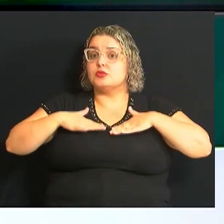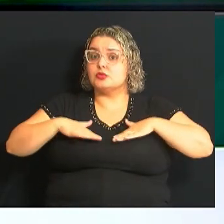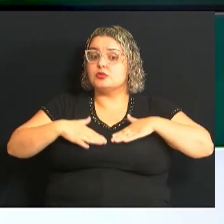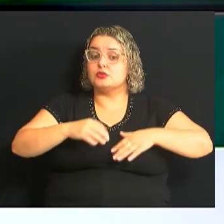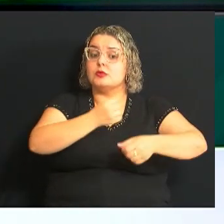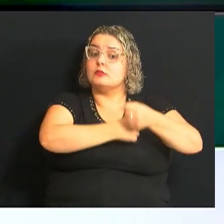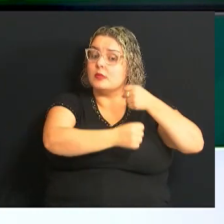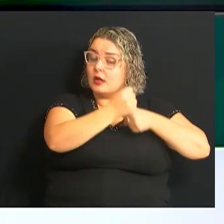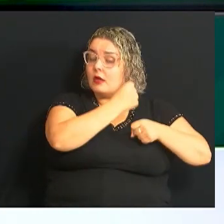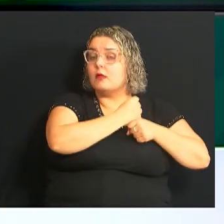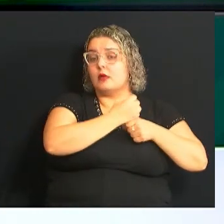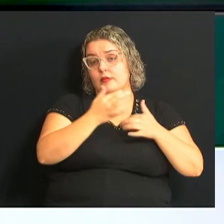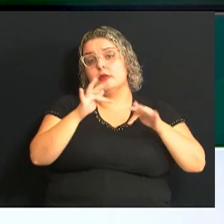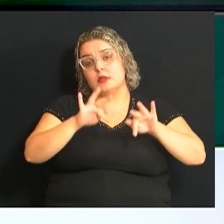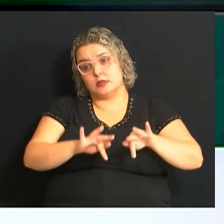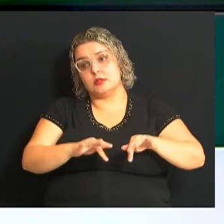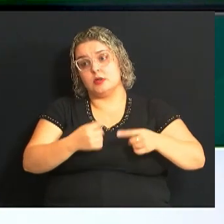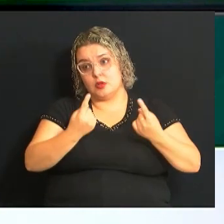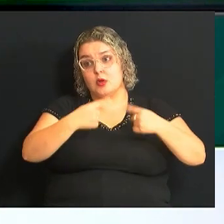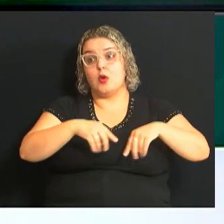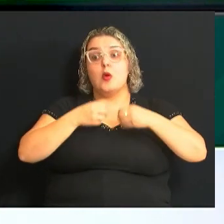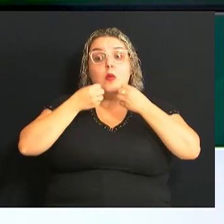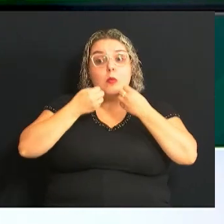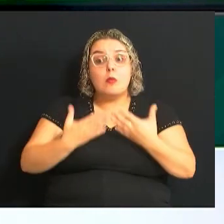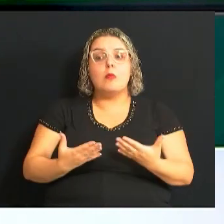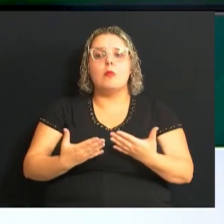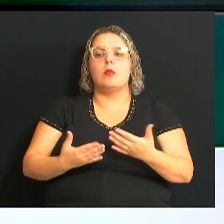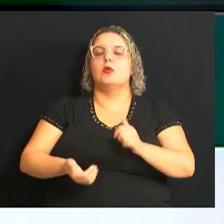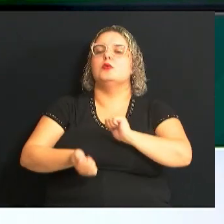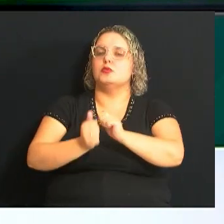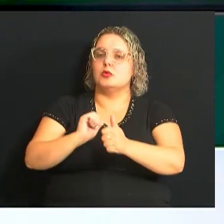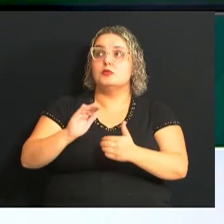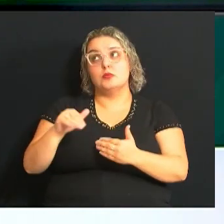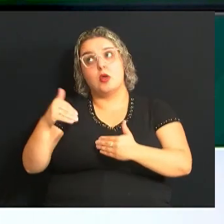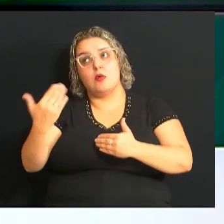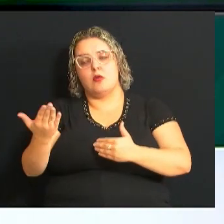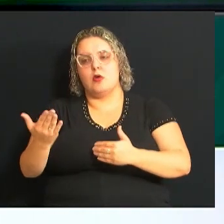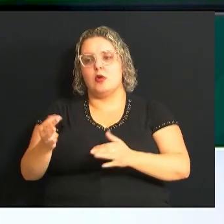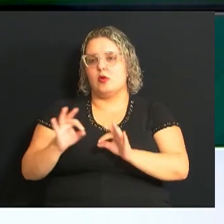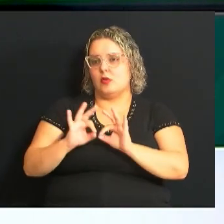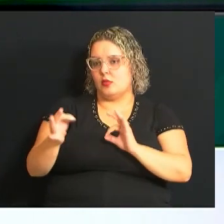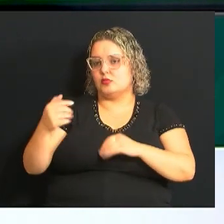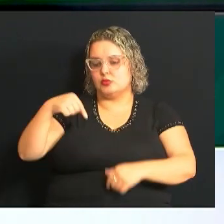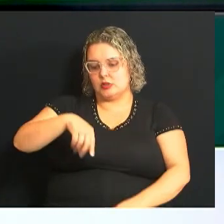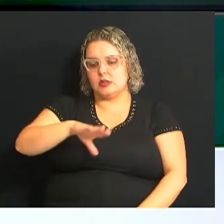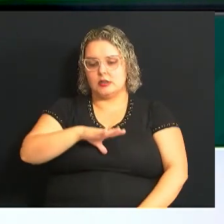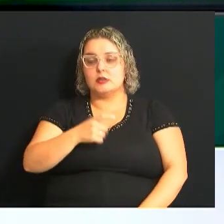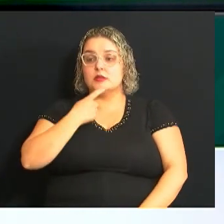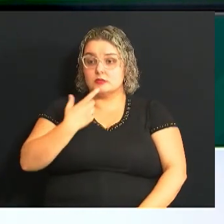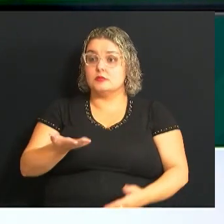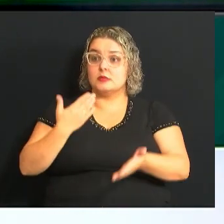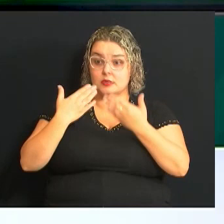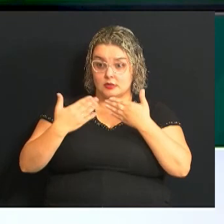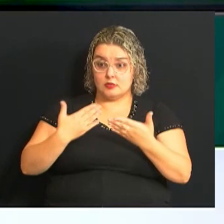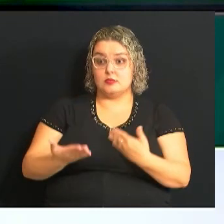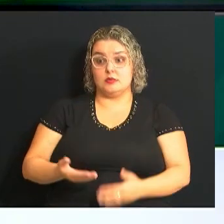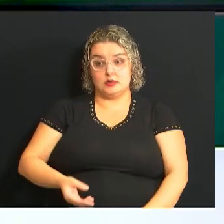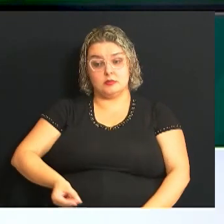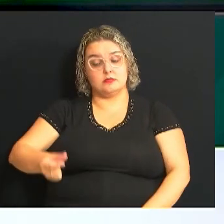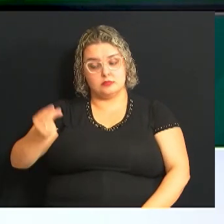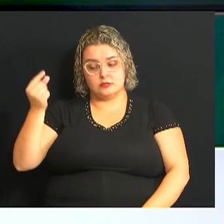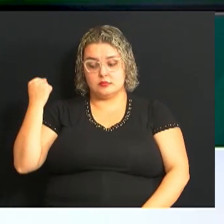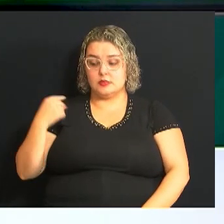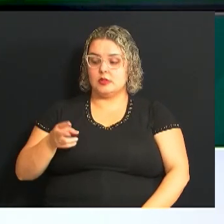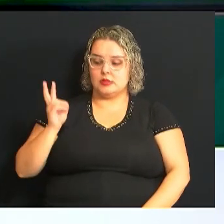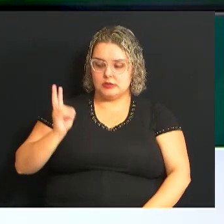conseguiu finalizar o campeonato fazendo bons jogos fora de casa, né? Então, é algo que a gente tem conversado bastante e que a gente tem que